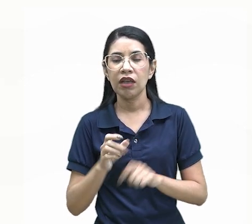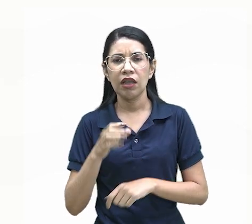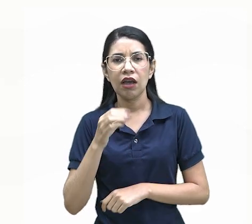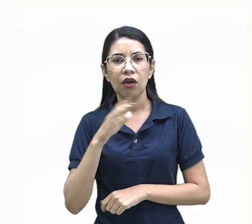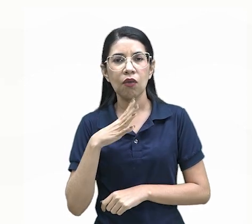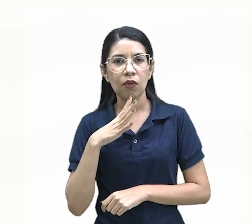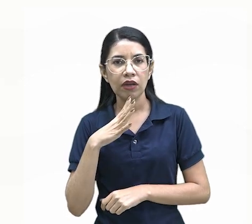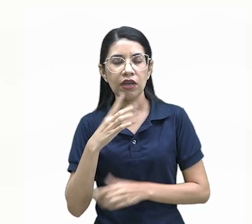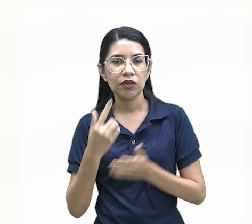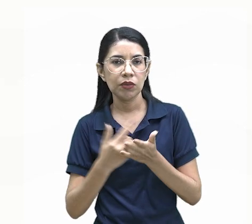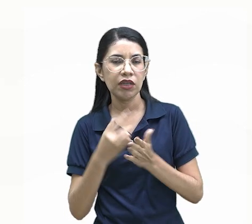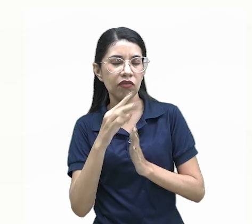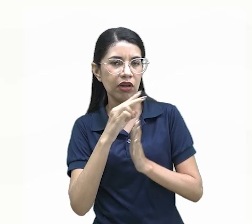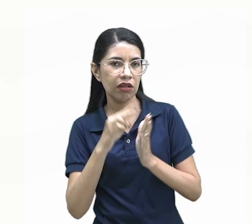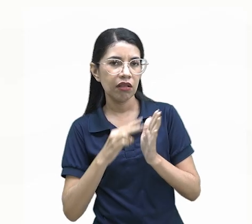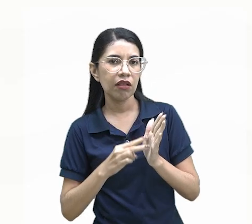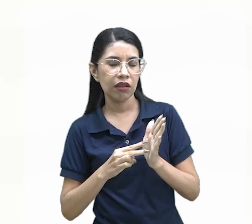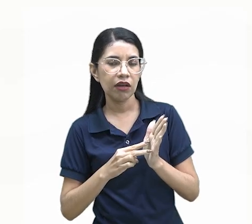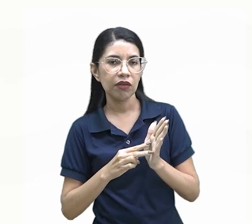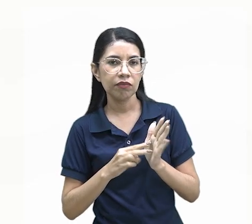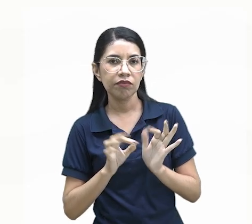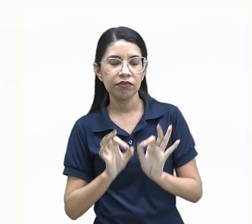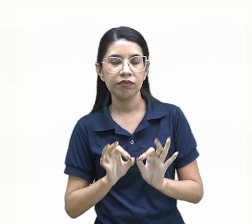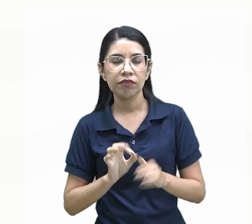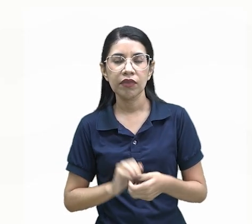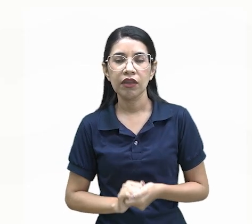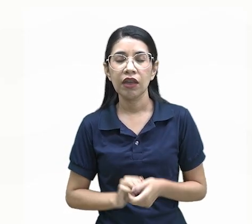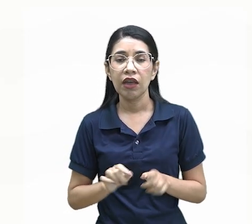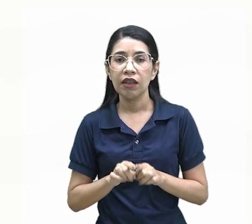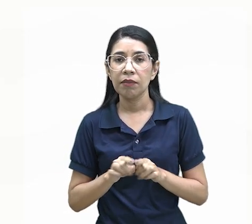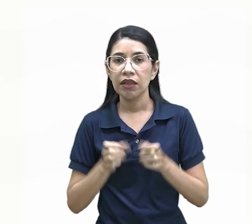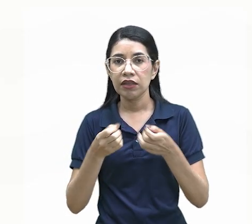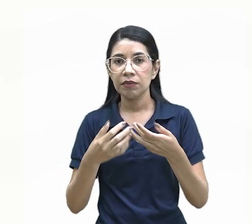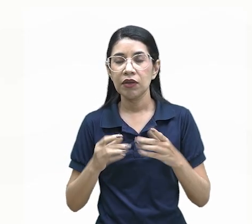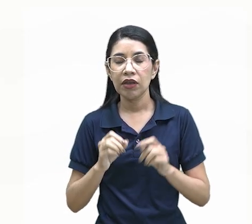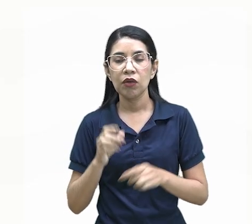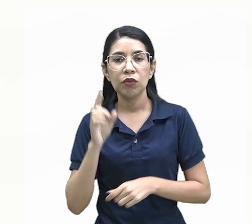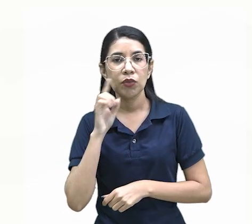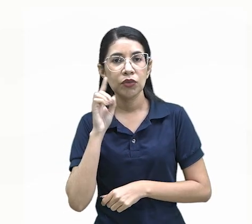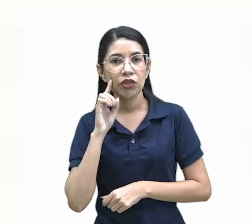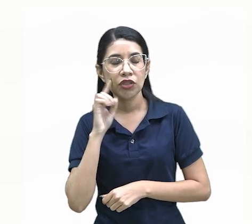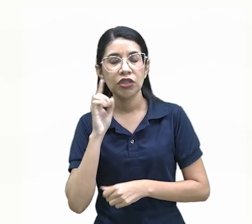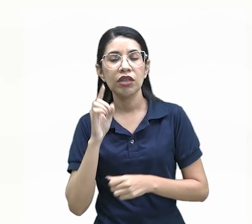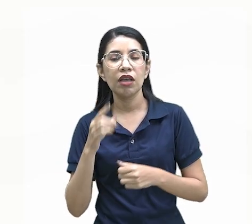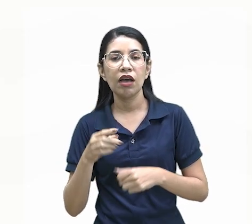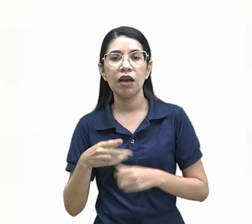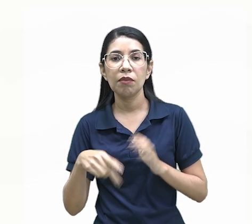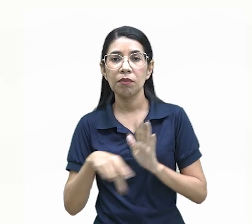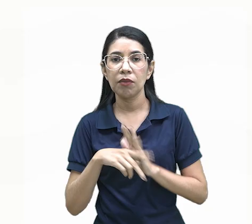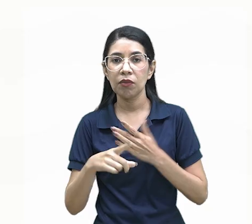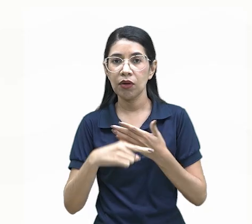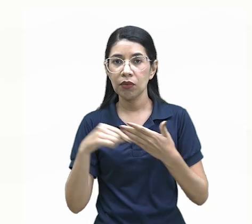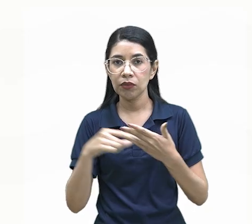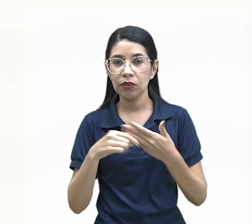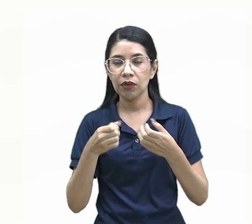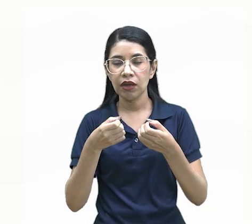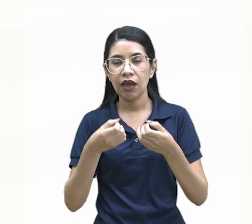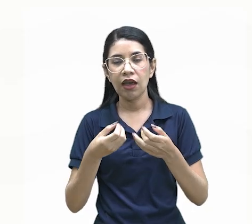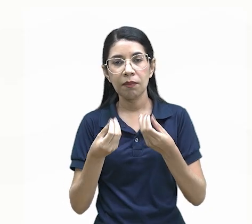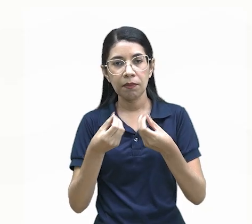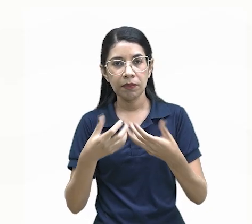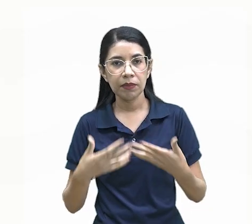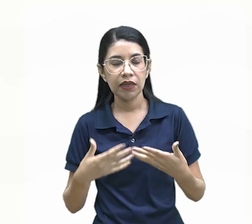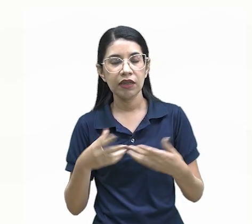realmente leu a obra e que ela conhece essa obra. E ela vai falar um pouco, o retrato cotidiano da própria autora. Conforme exibido